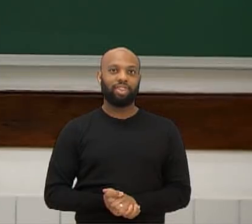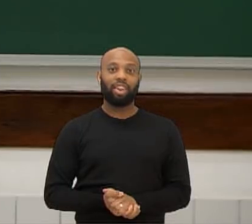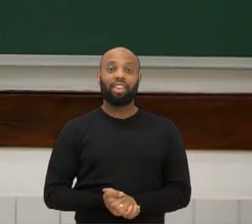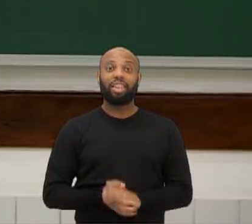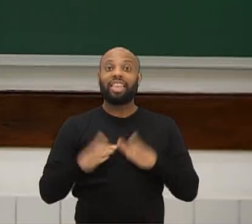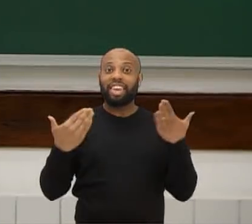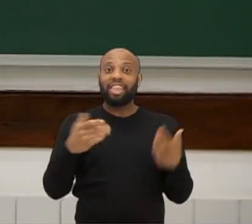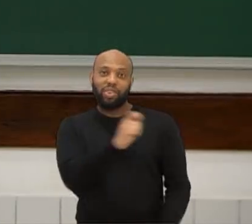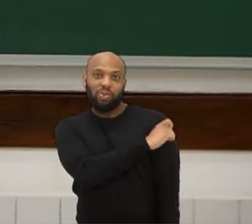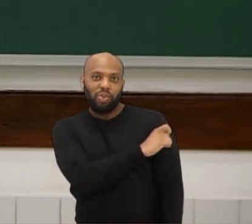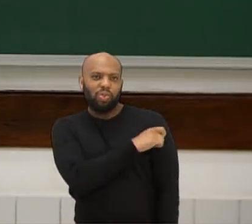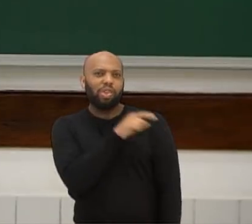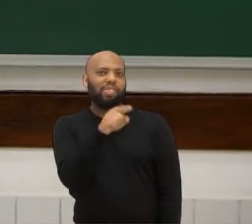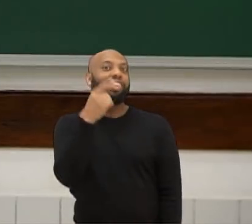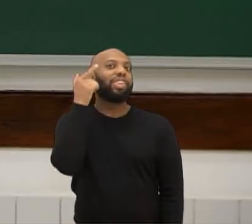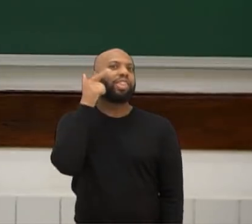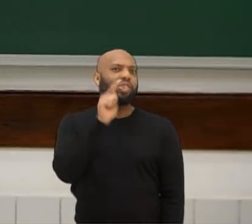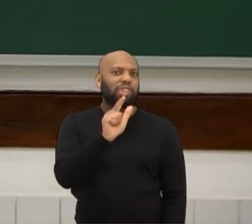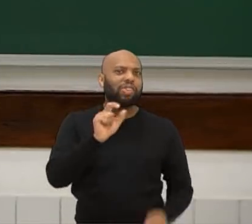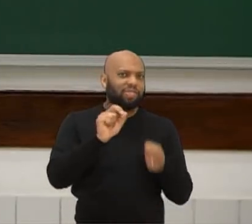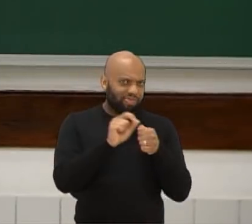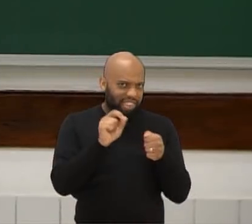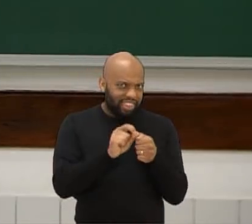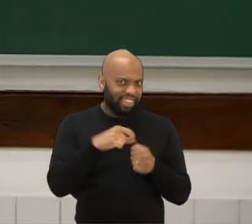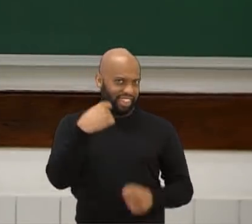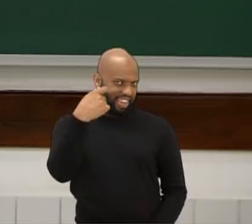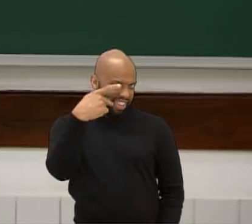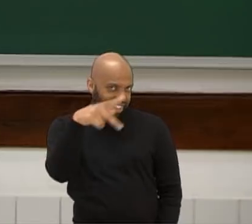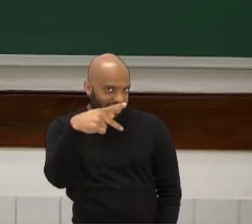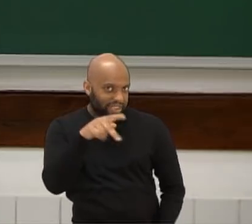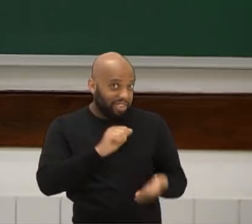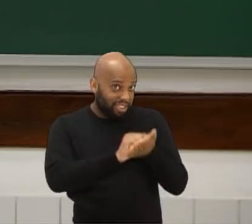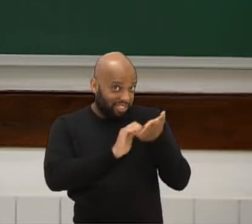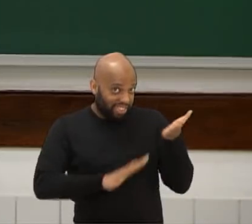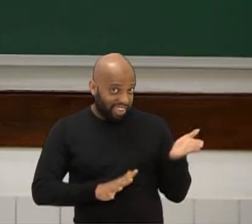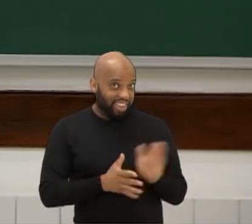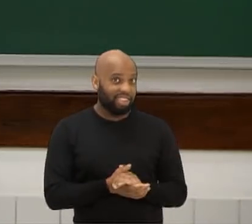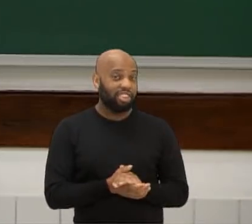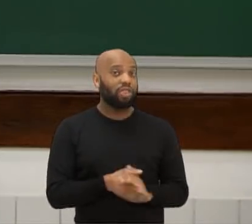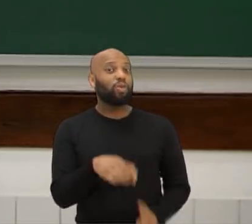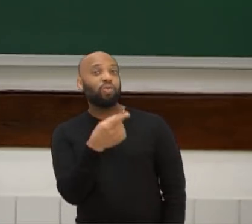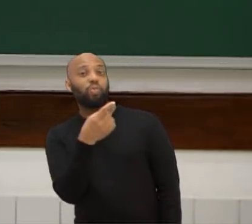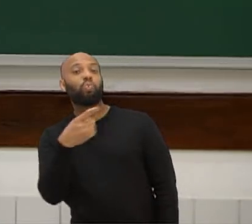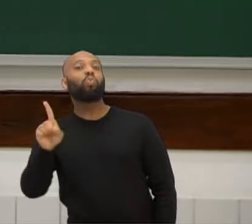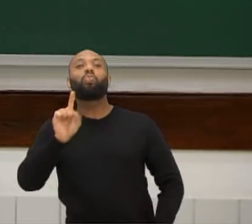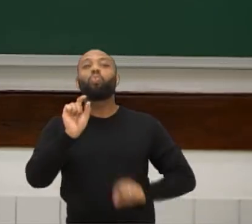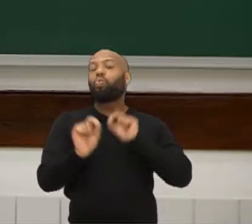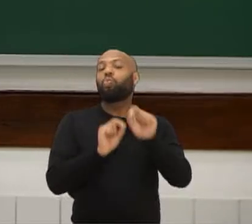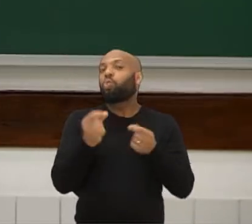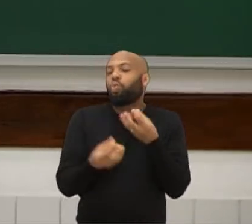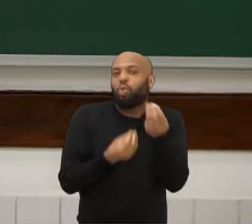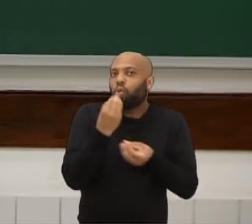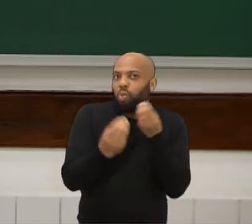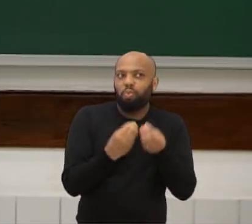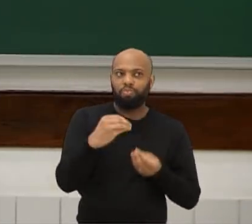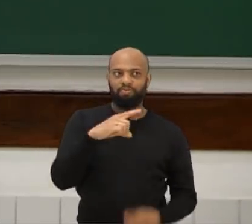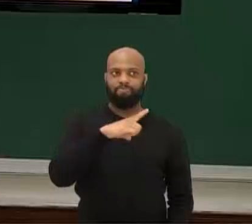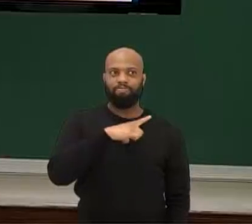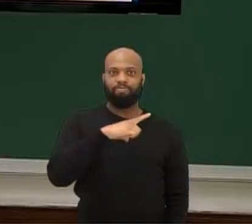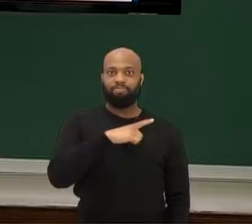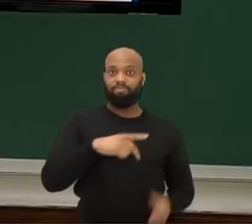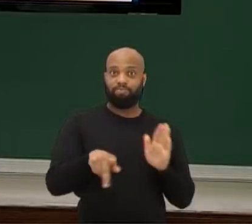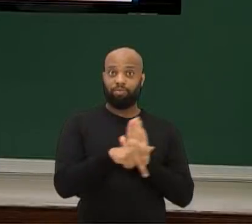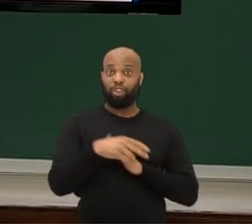Então, alunos, conseguiram desenhar a figura? Veja só, o último exercício, ele passou para vocês